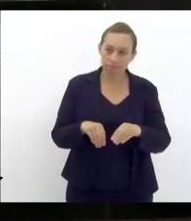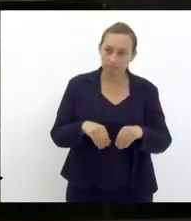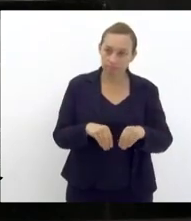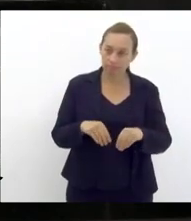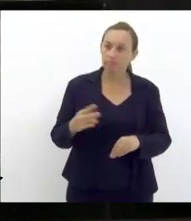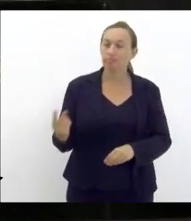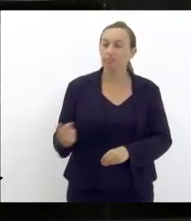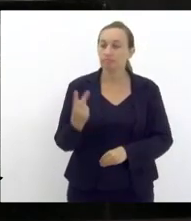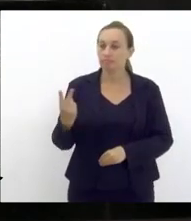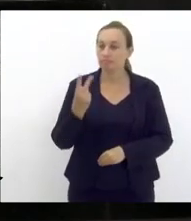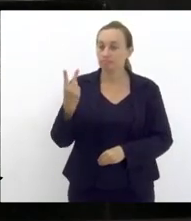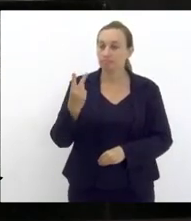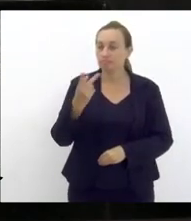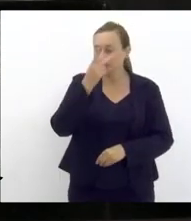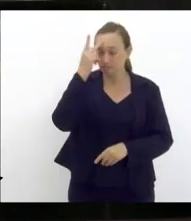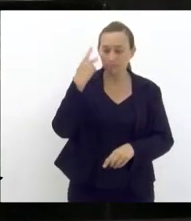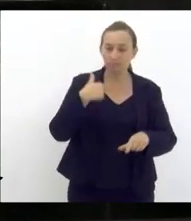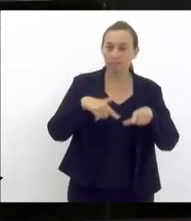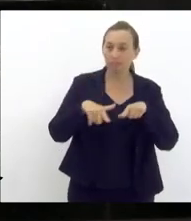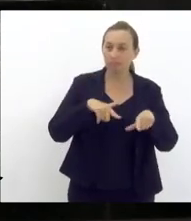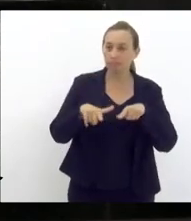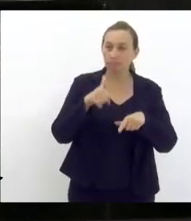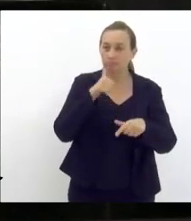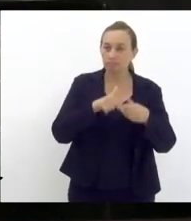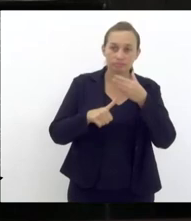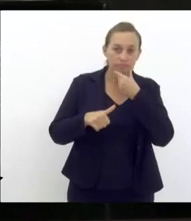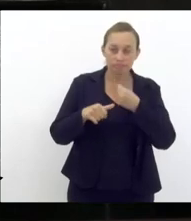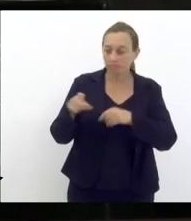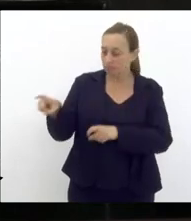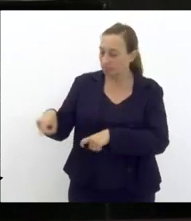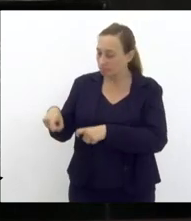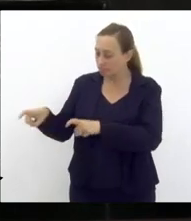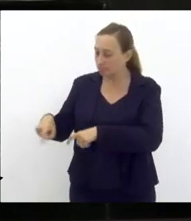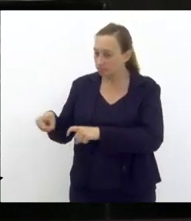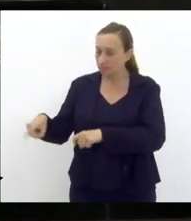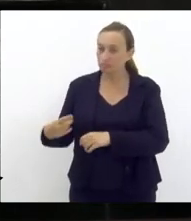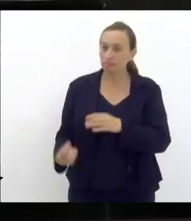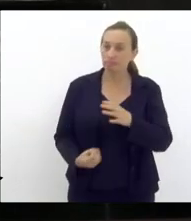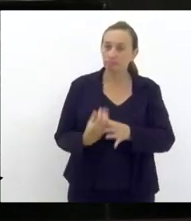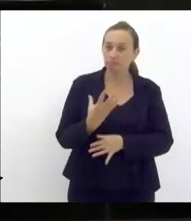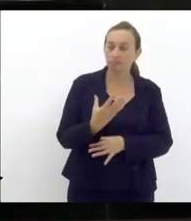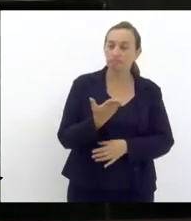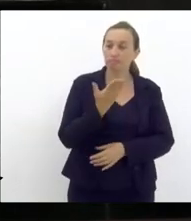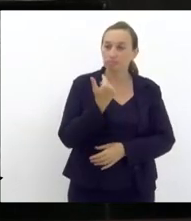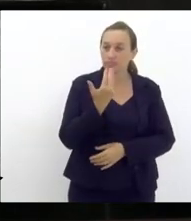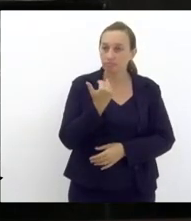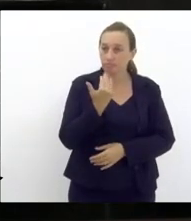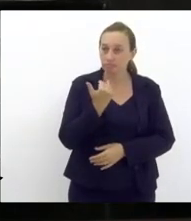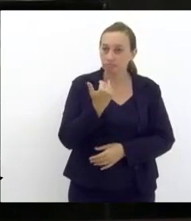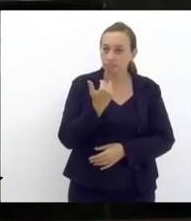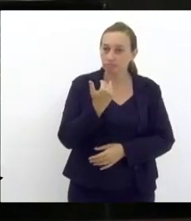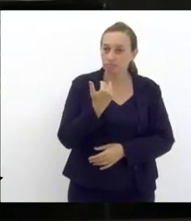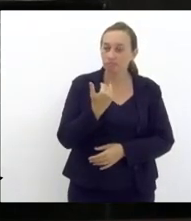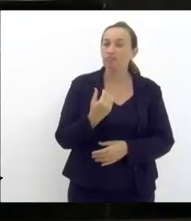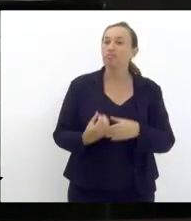a valorização dos trabalhadores e das trabalhadoras do campo que a produção de comida que a produção de comida